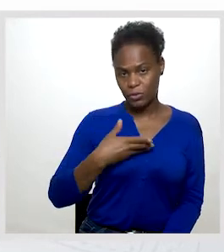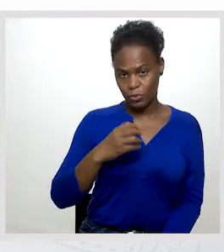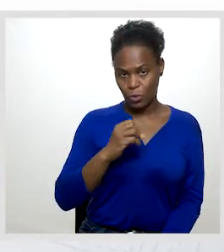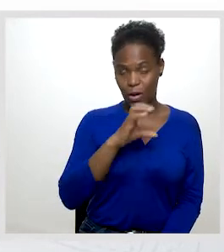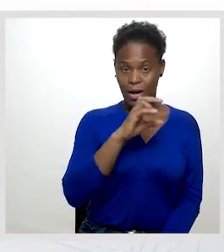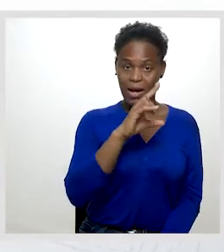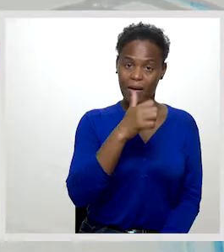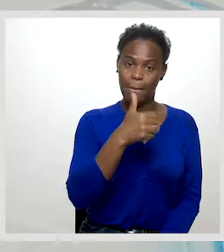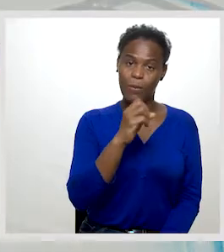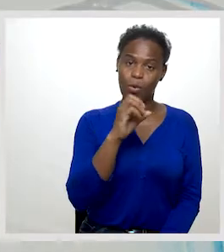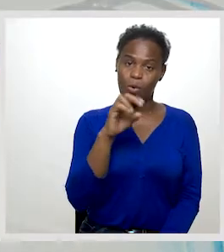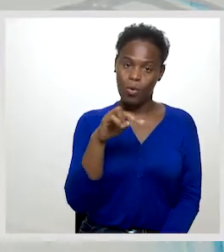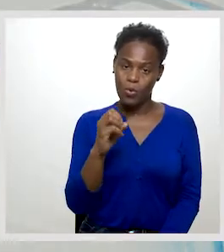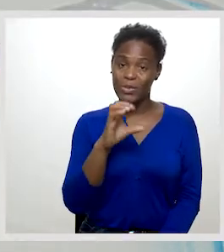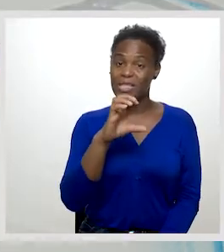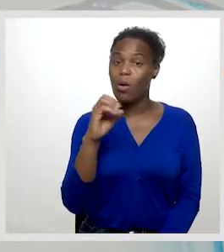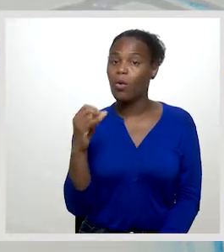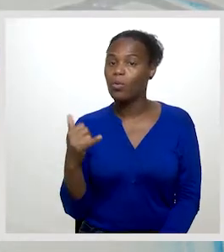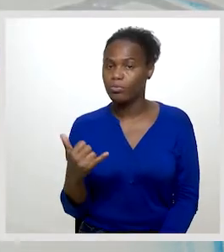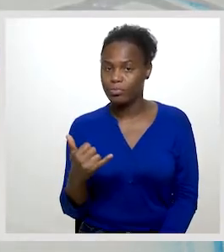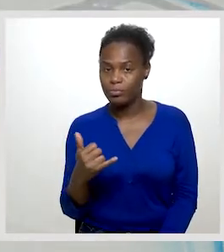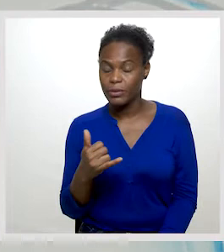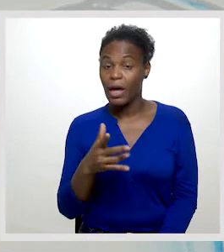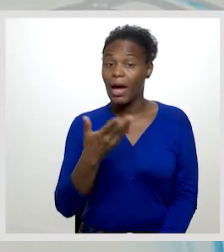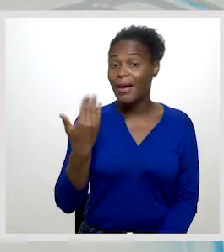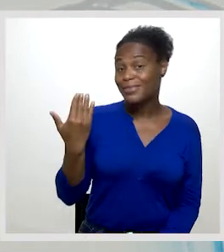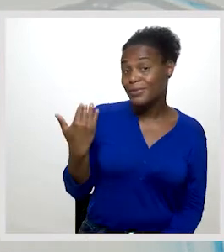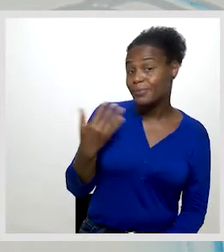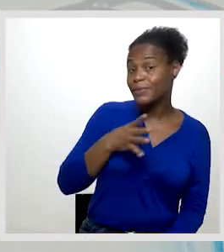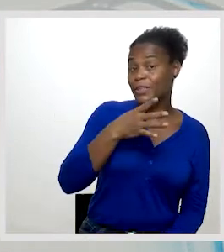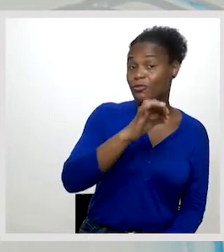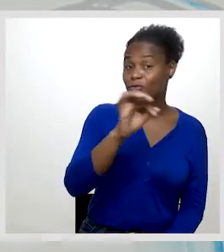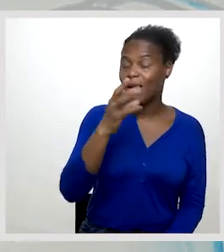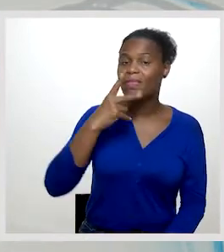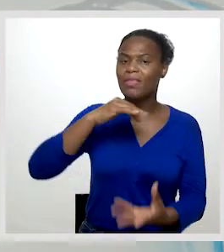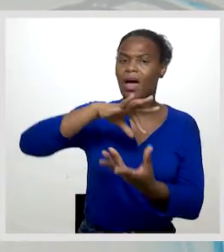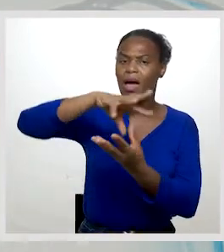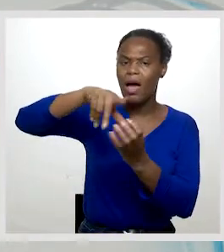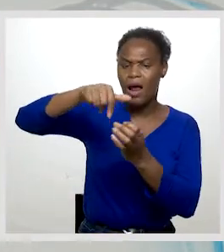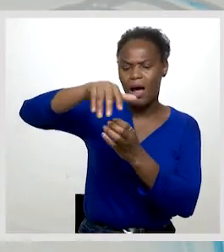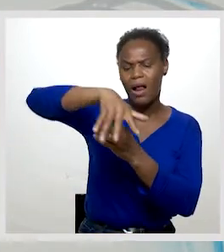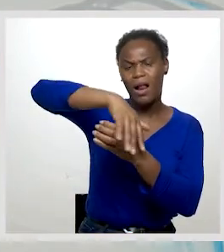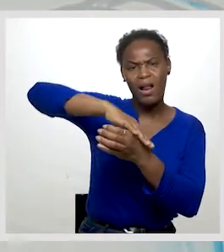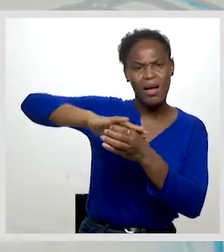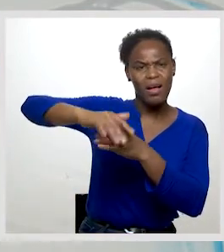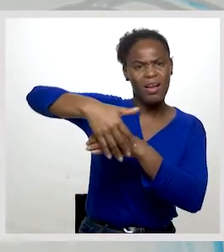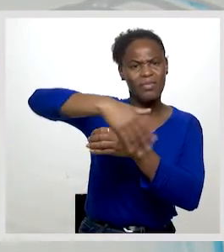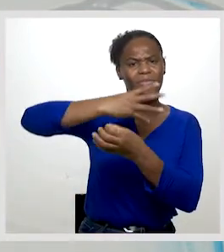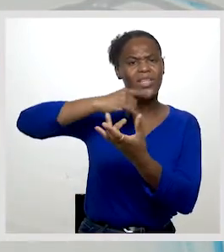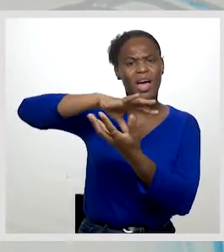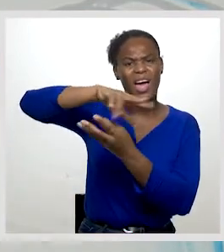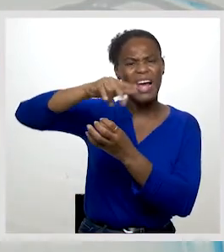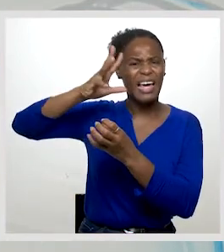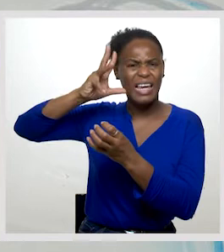sabemos, imaginem, eu tinha-vos dito que a Terra encontrava-se, a superfície da Terra encontrava-se com